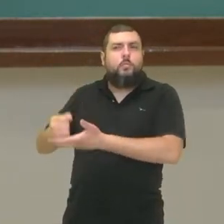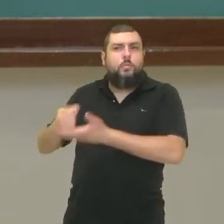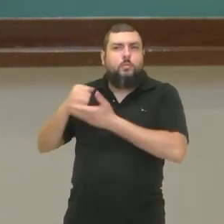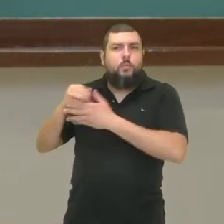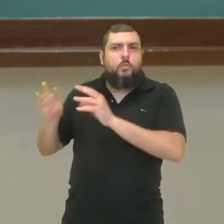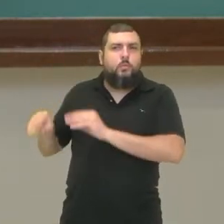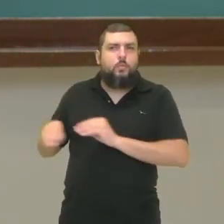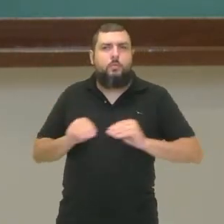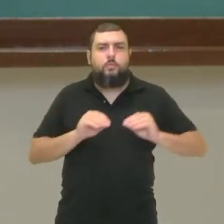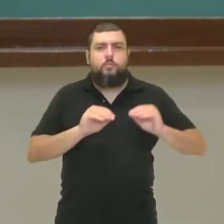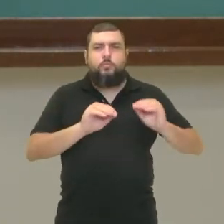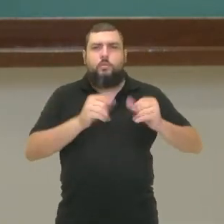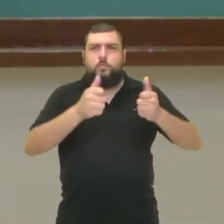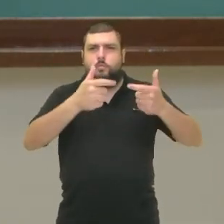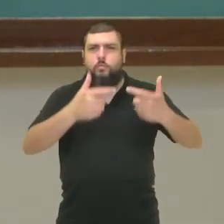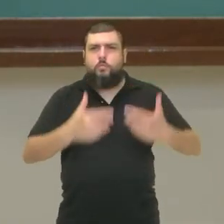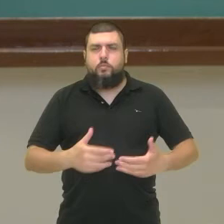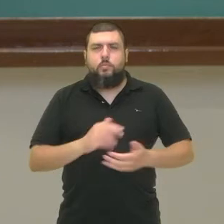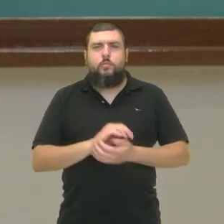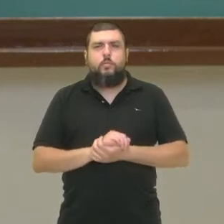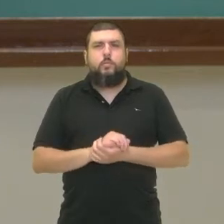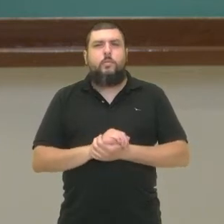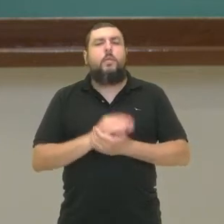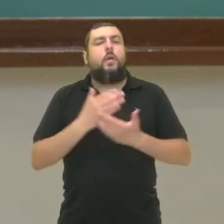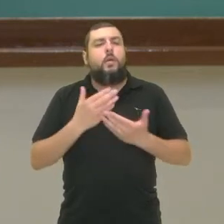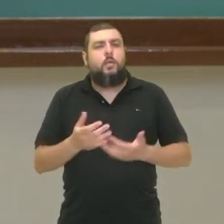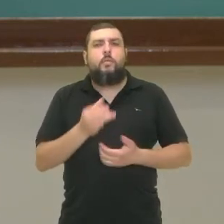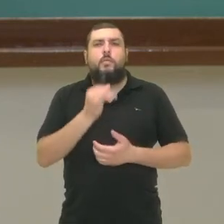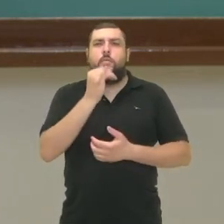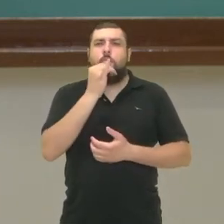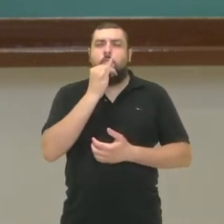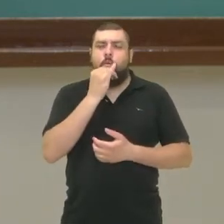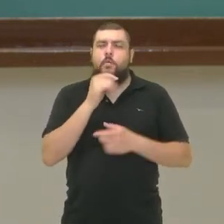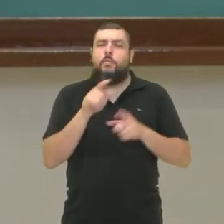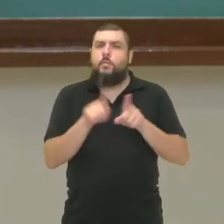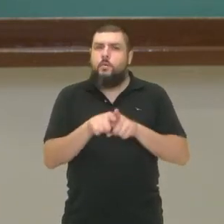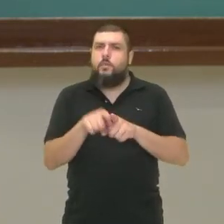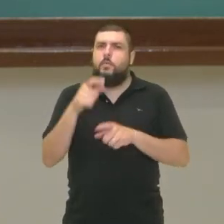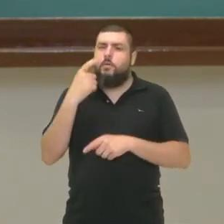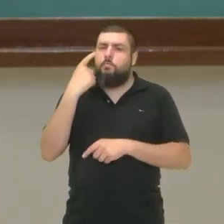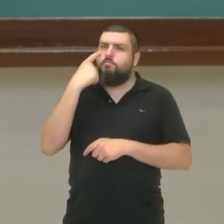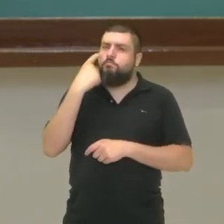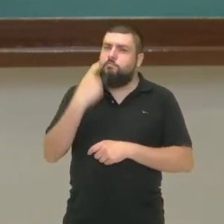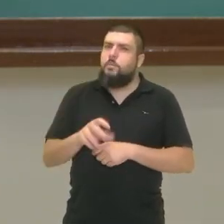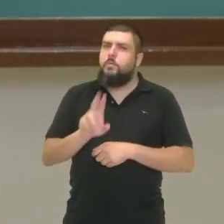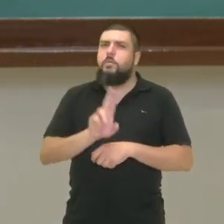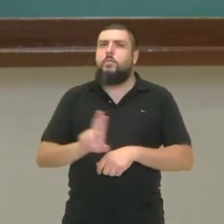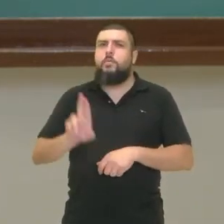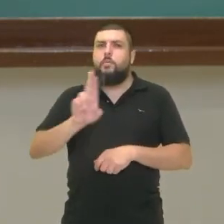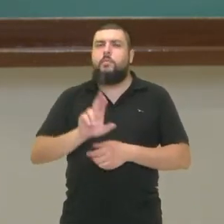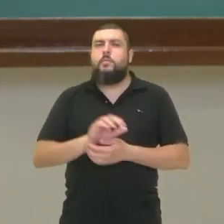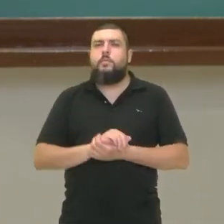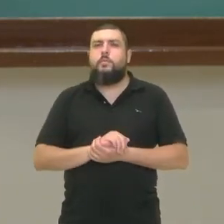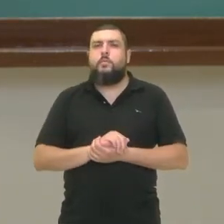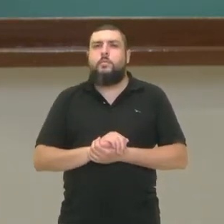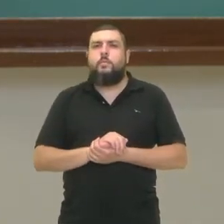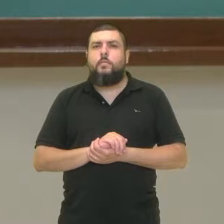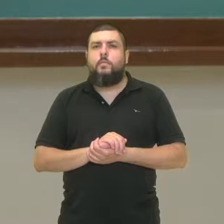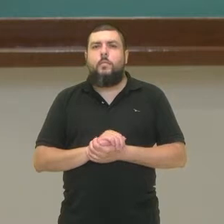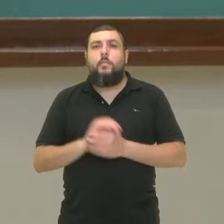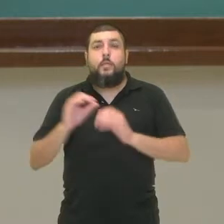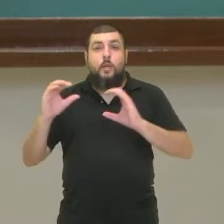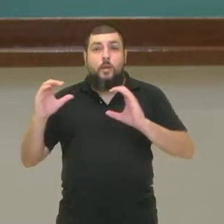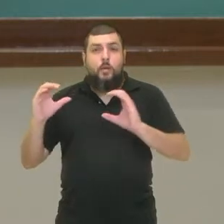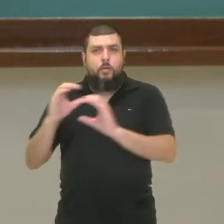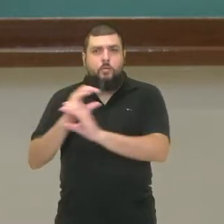com a sua tese. Então, a exemplificação também é interessante, é um dos que a gente mais usa. E na conclusão, prof, o que